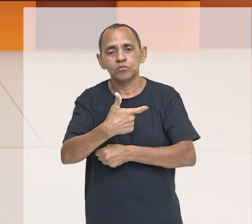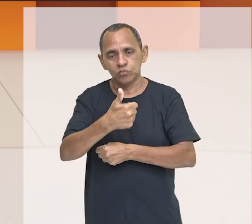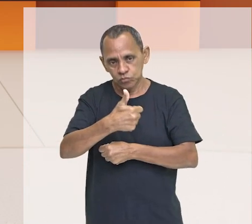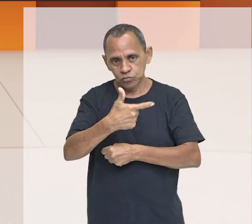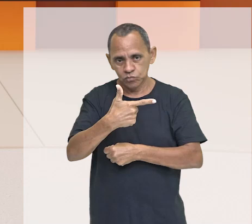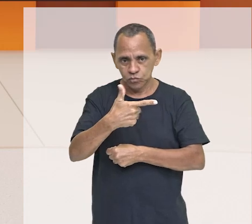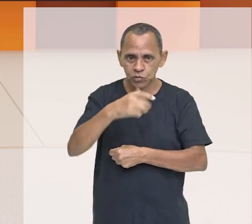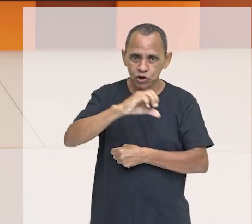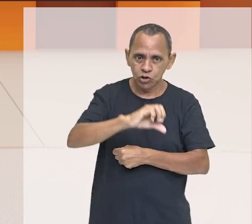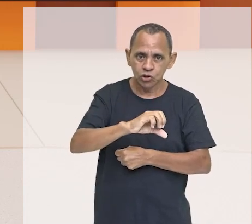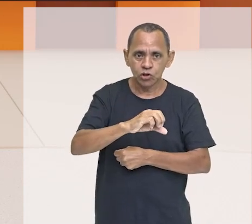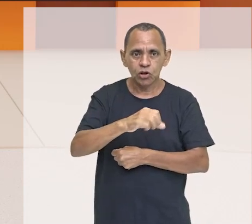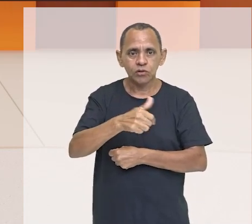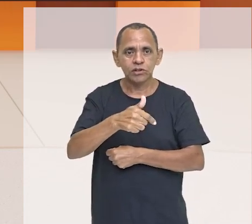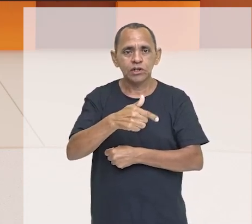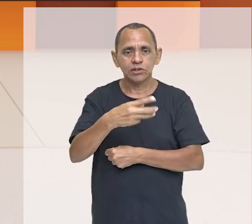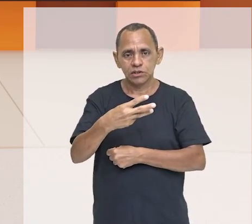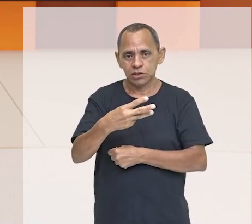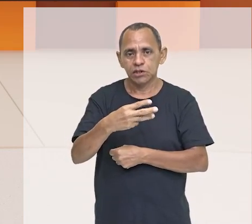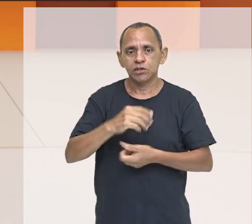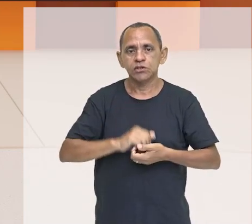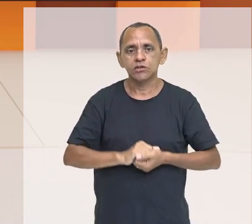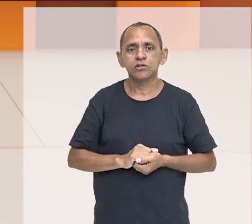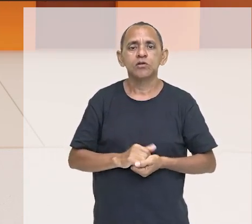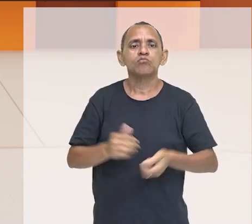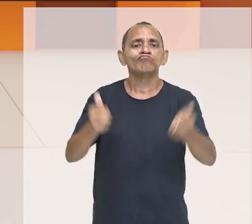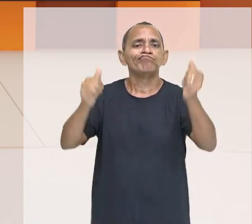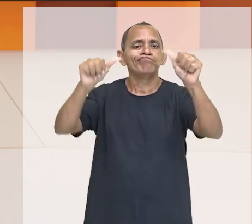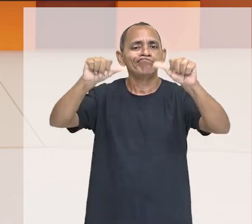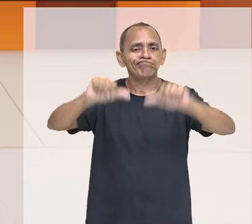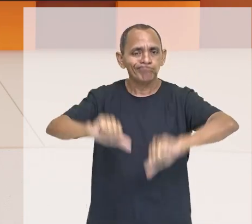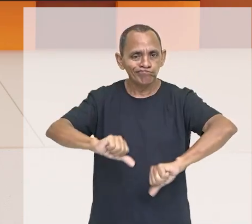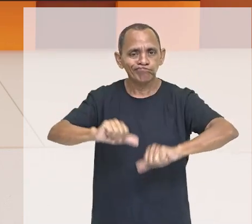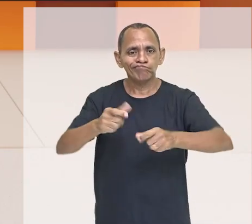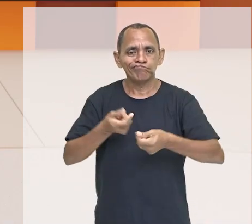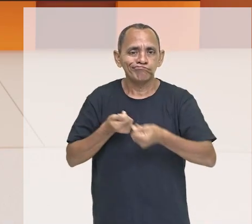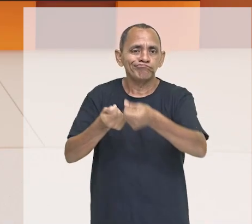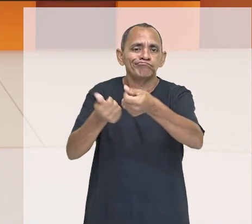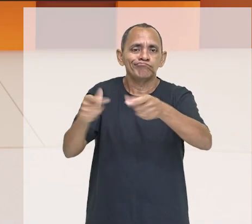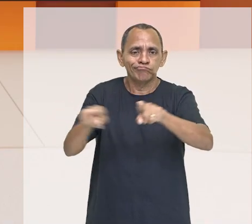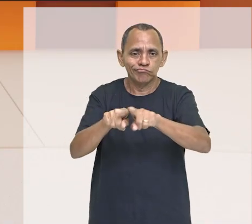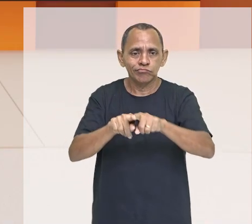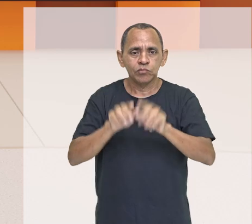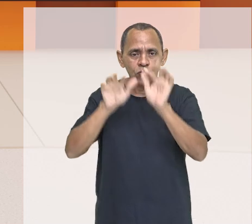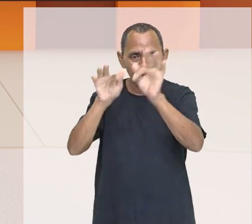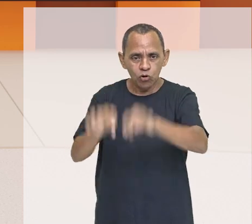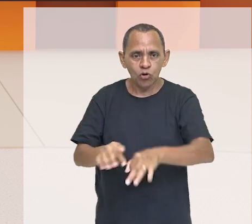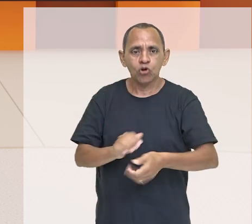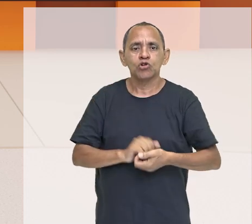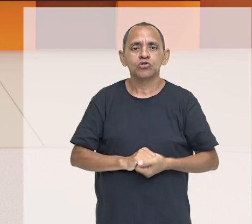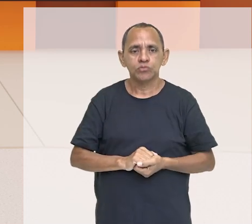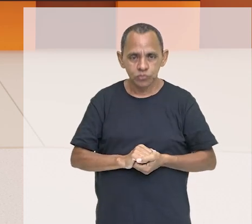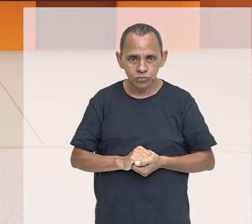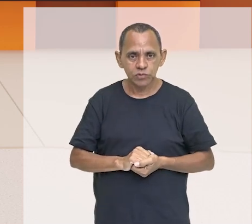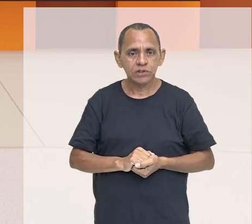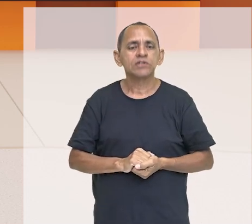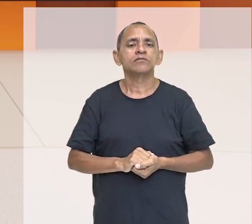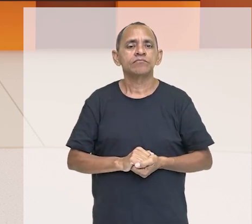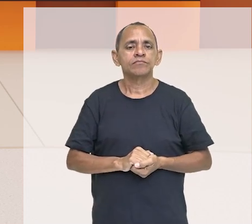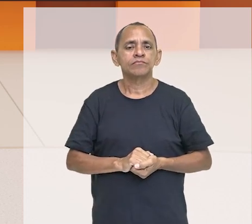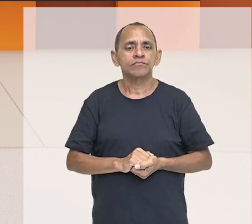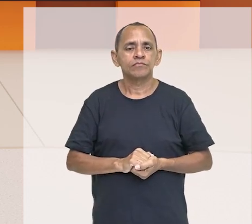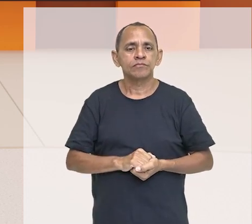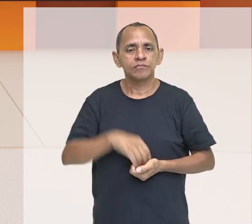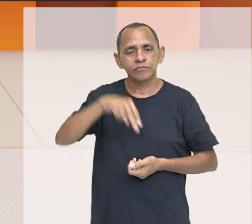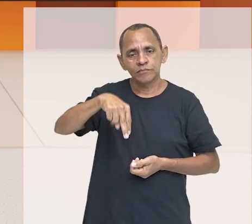1973. Crise fiscal também. E aí nós temos o último Estado neoliberal, a economia de mercado com